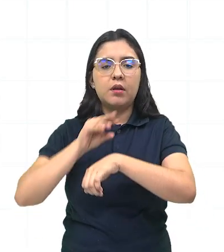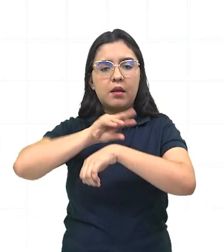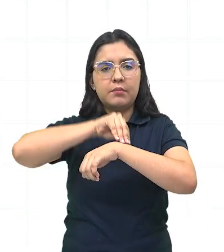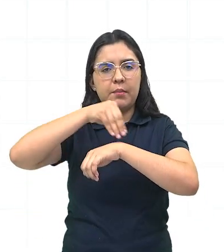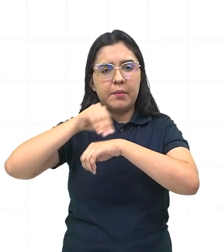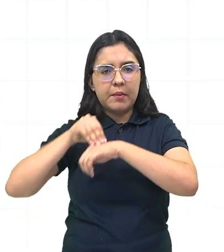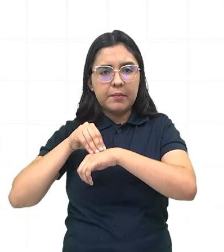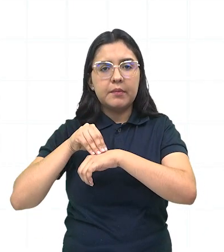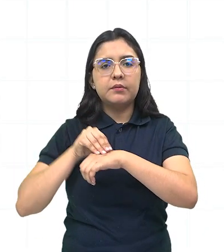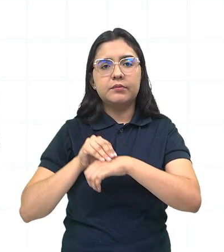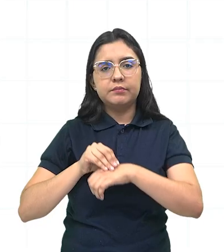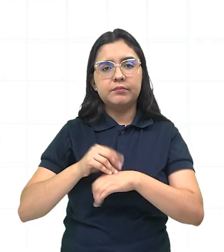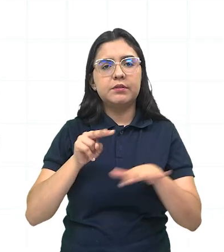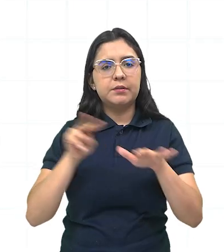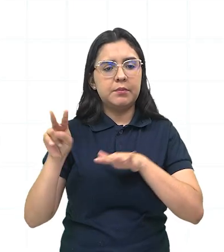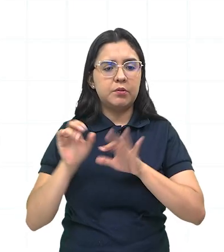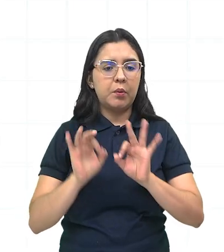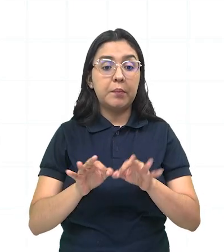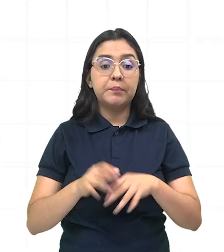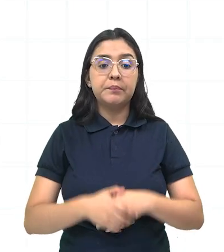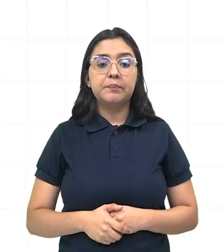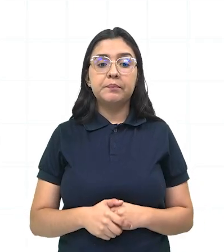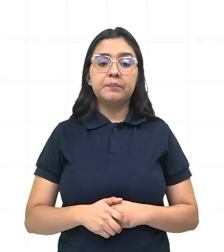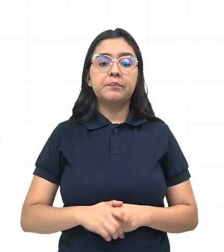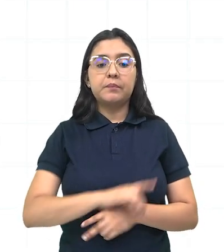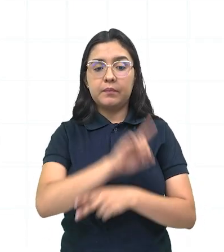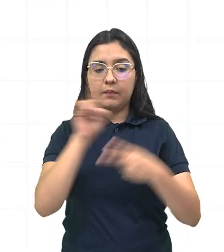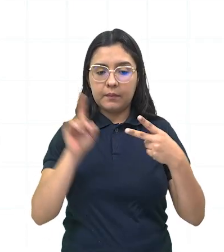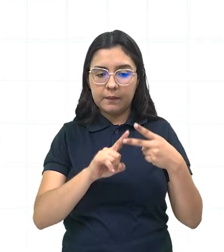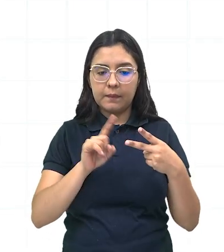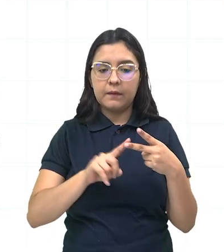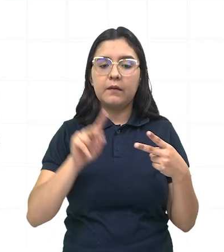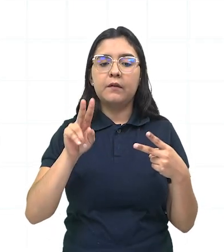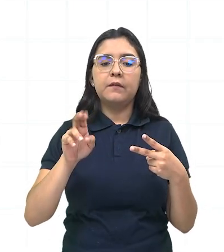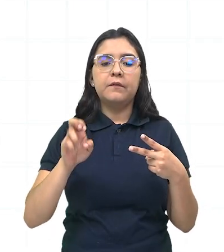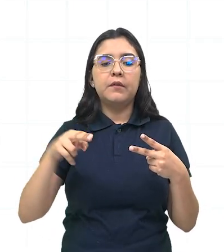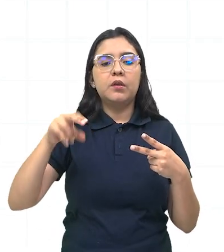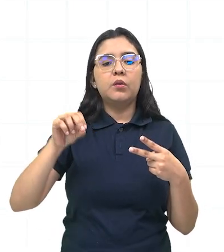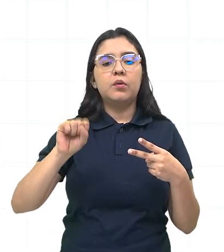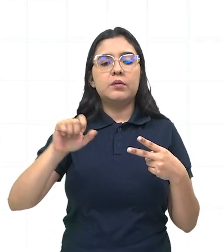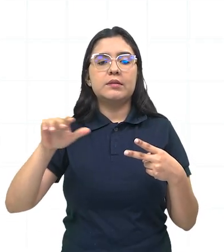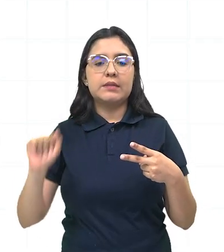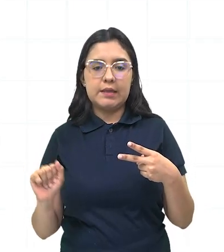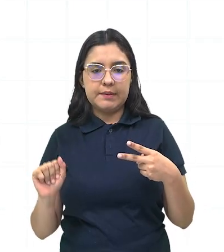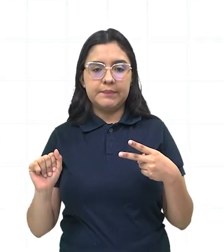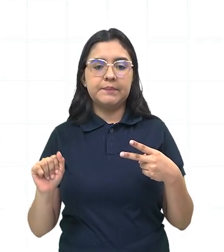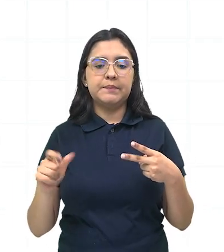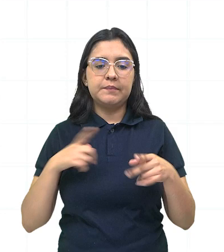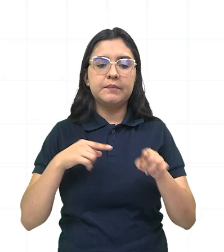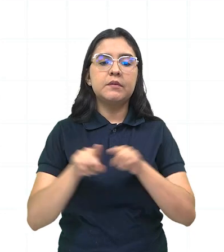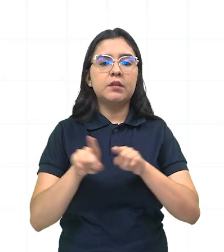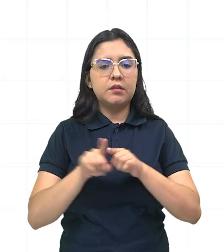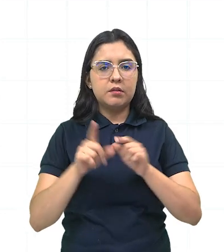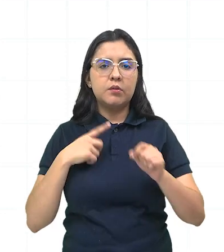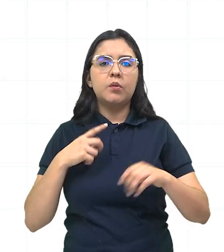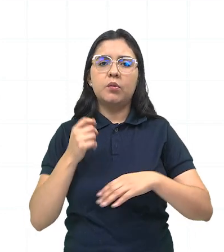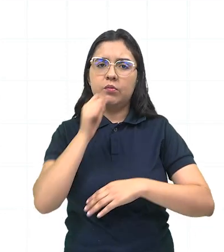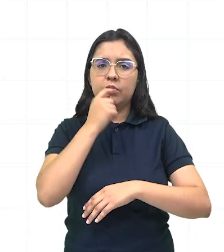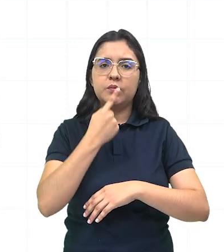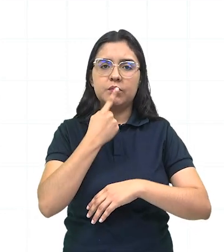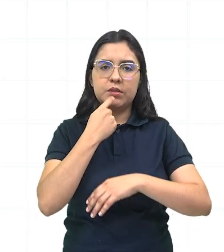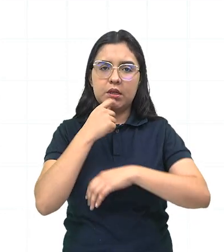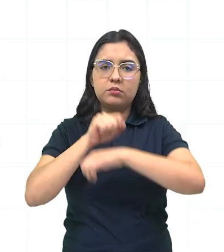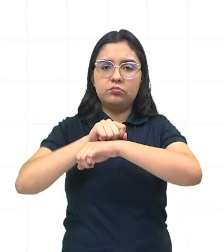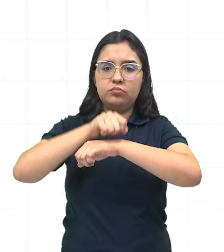uma semana já está tudo ok de novo. Tem o sangramento venoso, que é aquele que tem um fluxo constante e